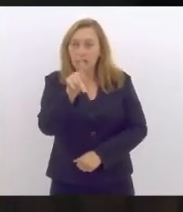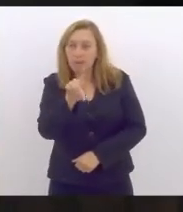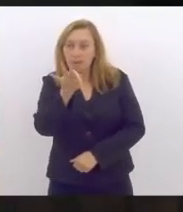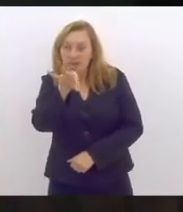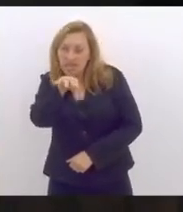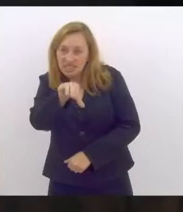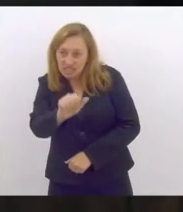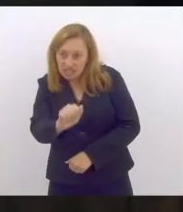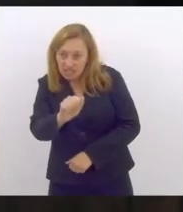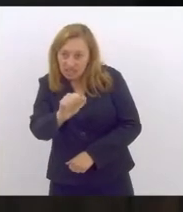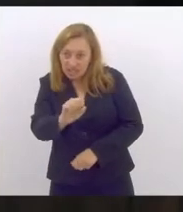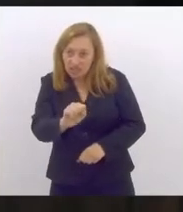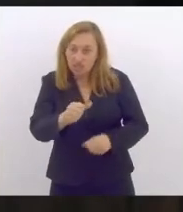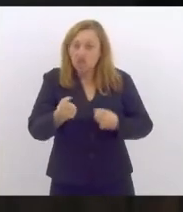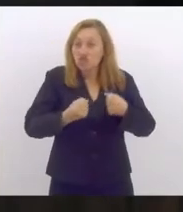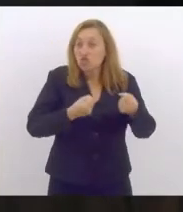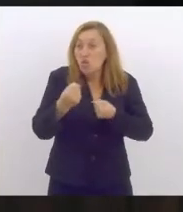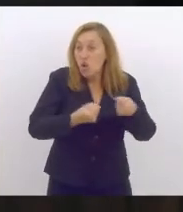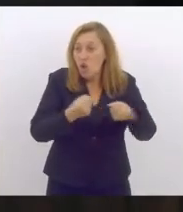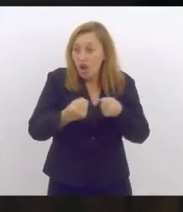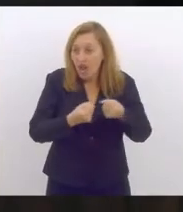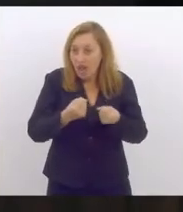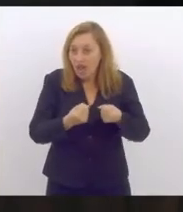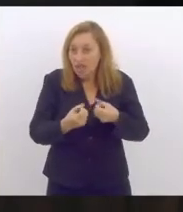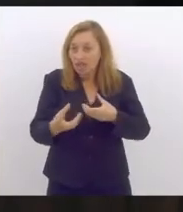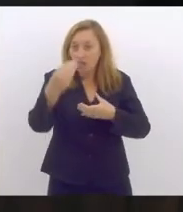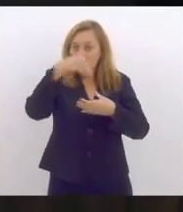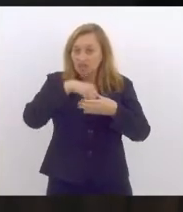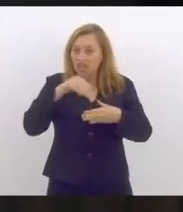uma interna, próxima do campo, e tem uma externa.